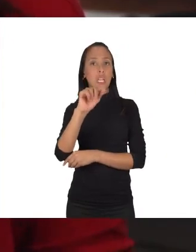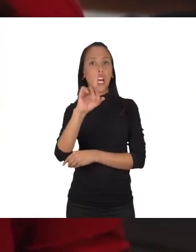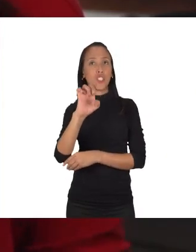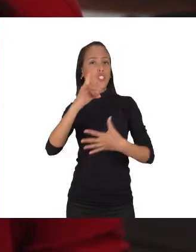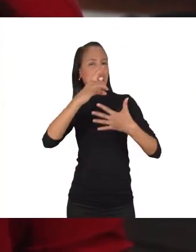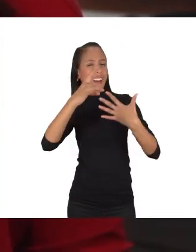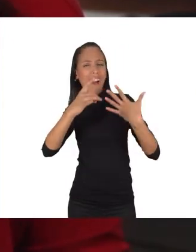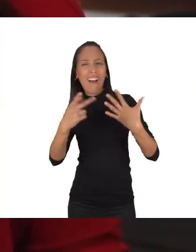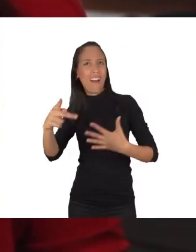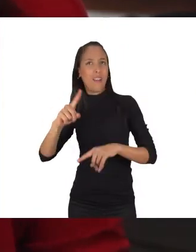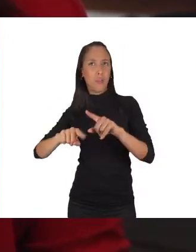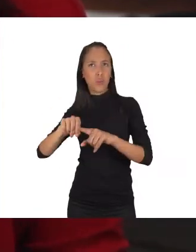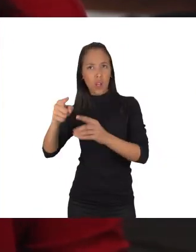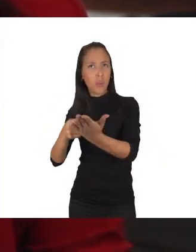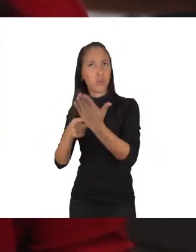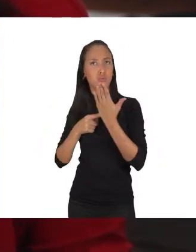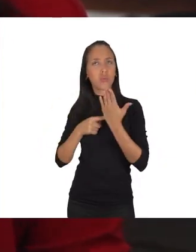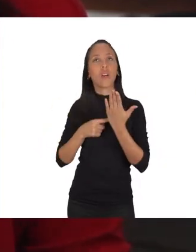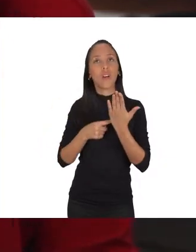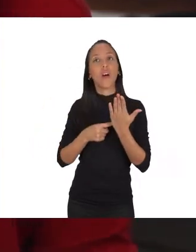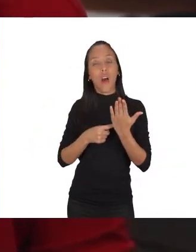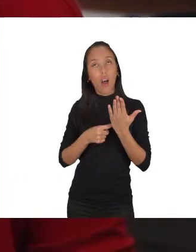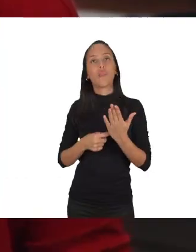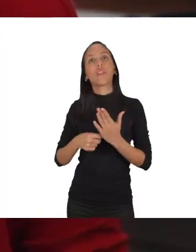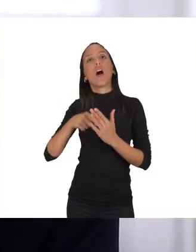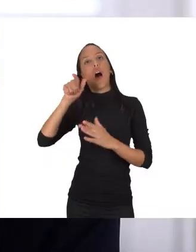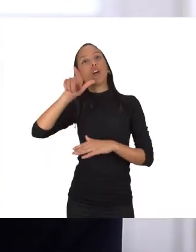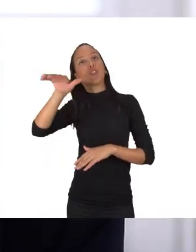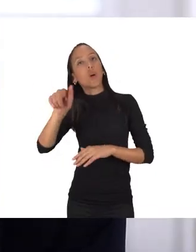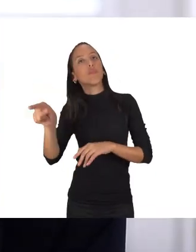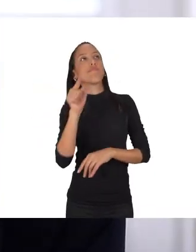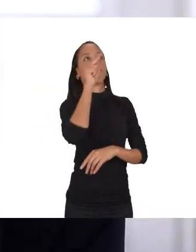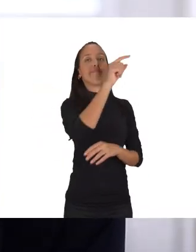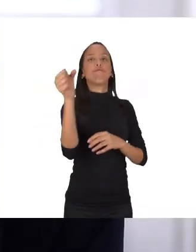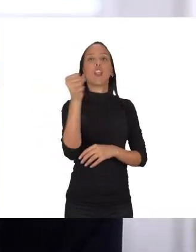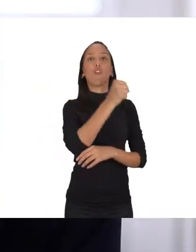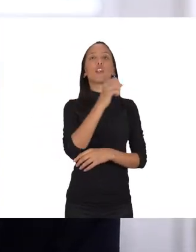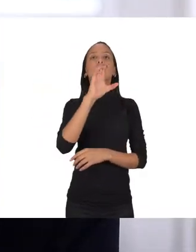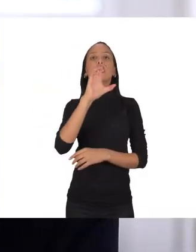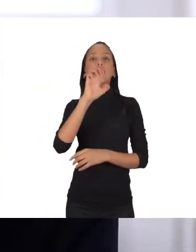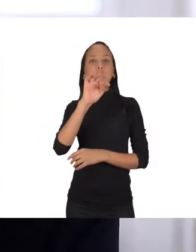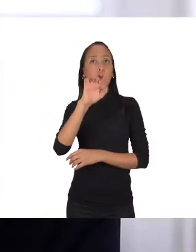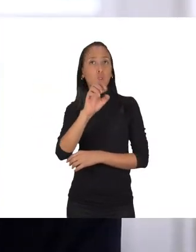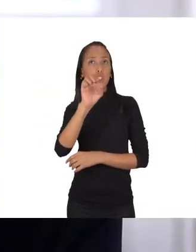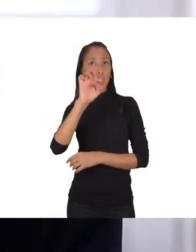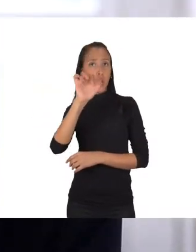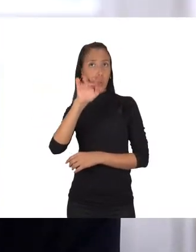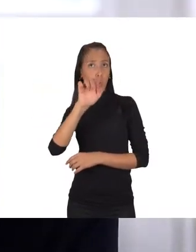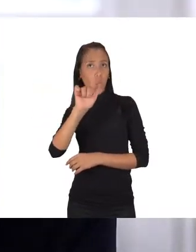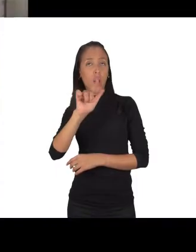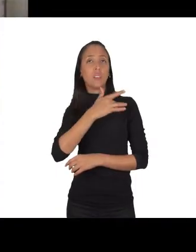ela foi atendida pelo Centro Estadual do Saúde Trabalhador. Fez-se uma junta médica, então participou a